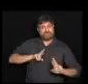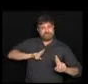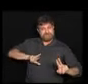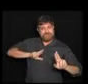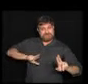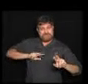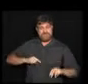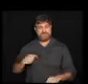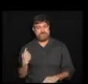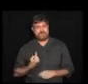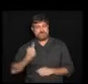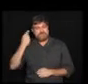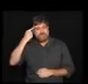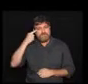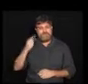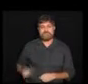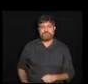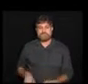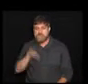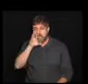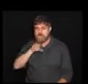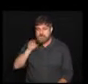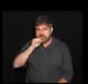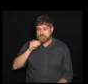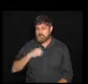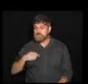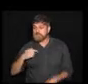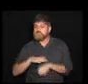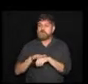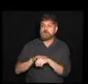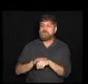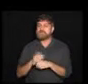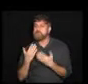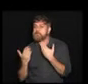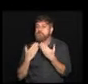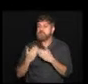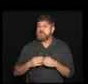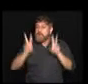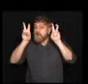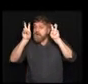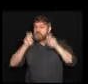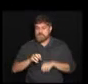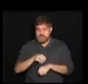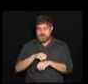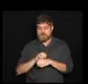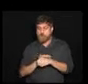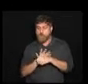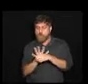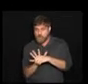diferença quando a gente conversa com as pessoas sobre esse vírus.